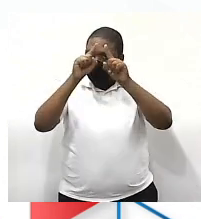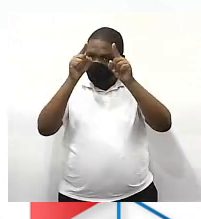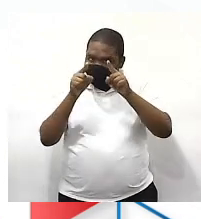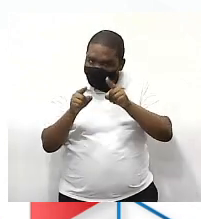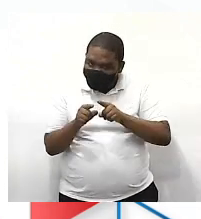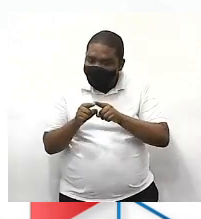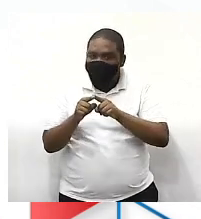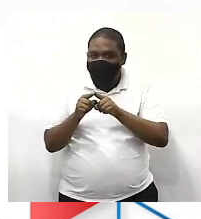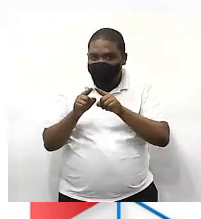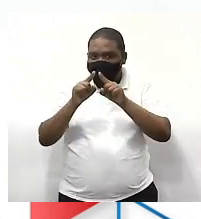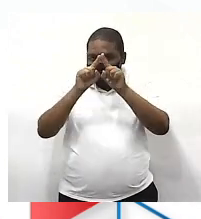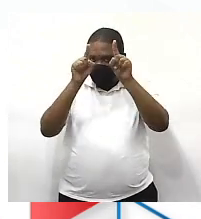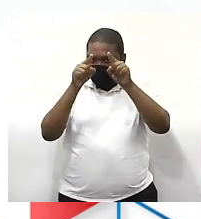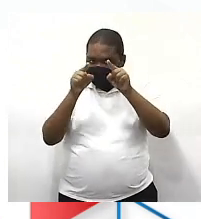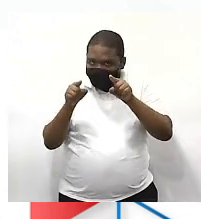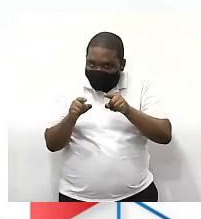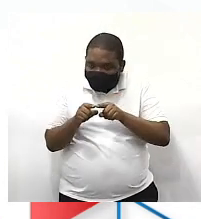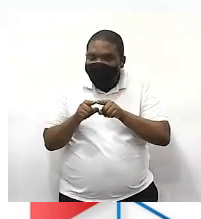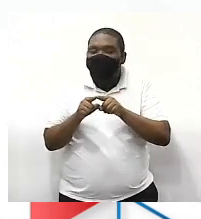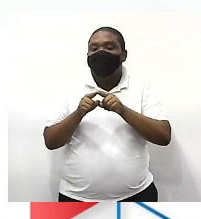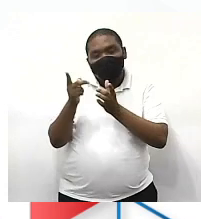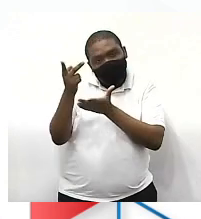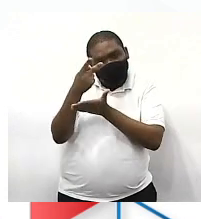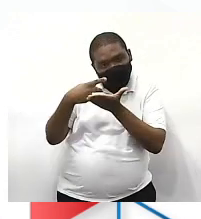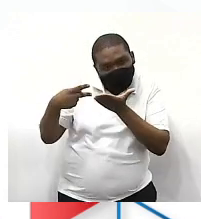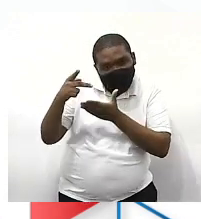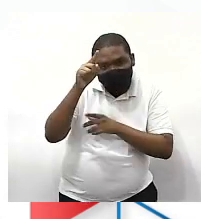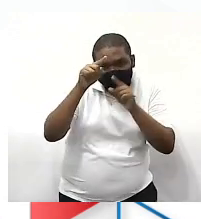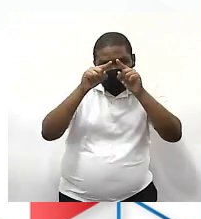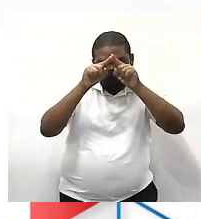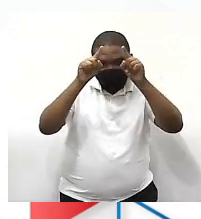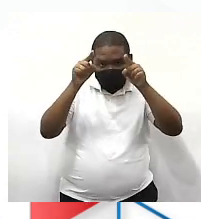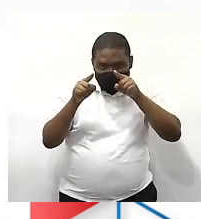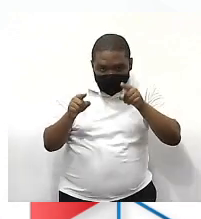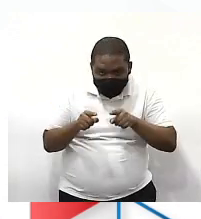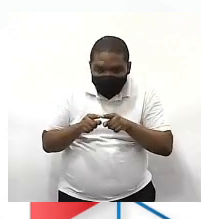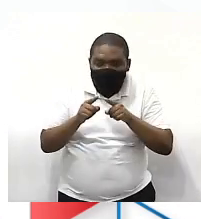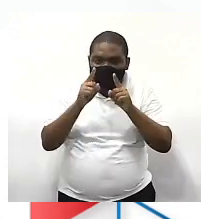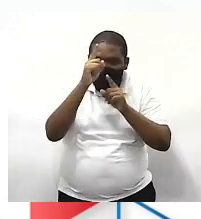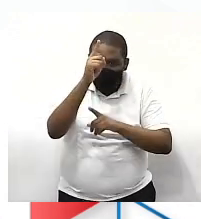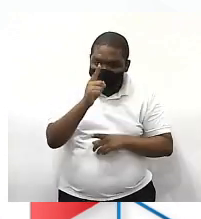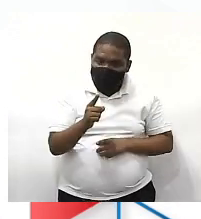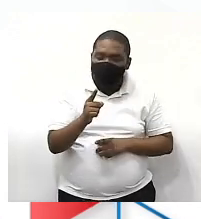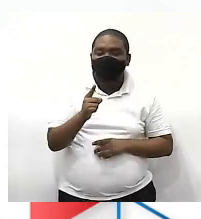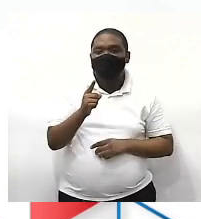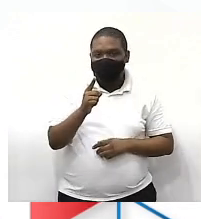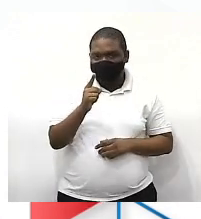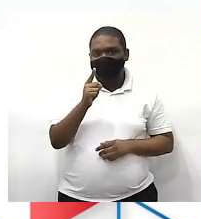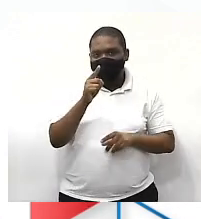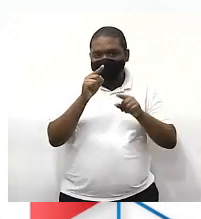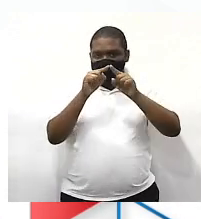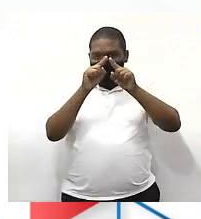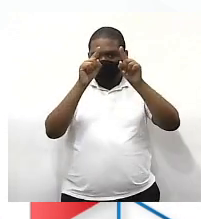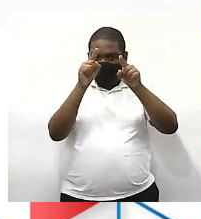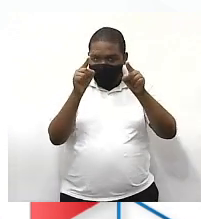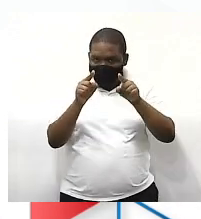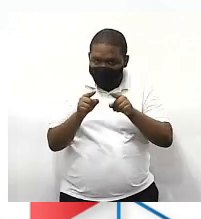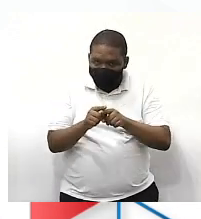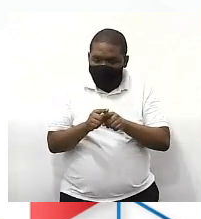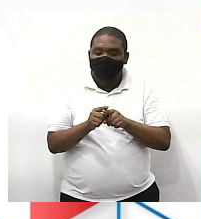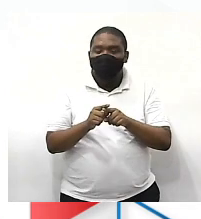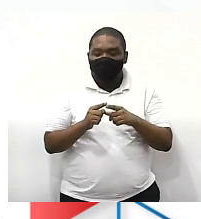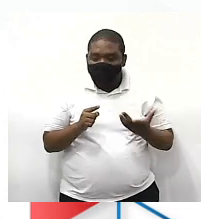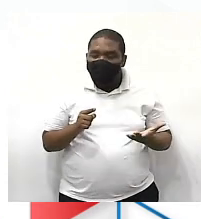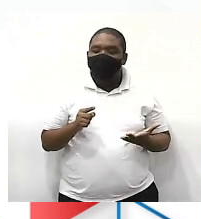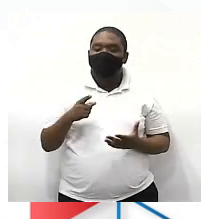Observa aí comigo, 101 tem um símbolo aí de paus, que é a representação das cartas, e